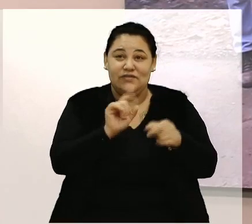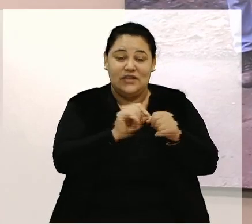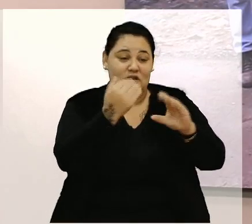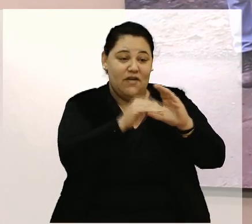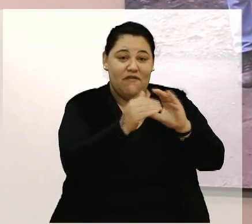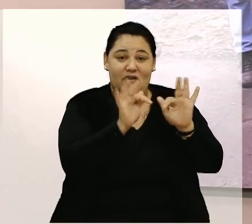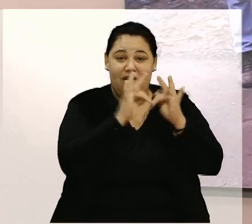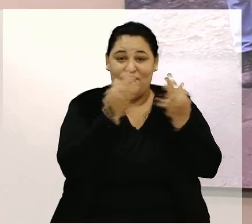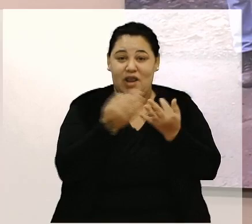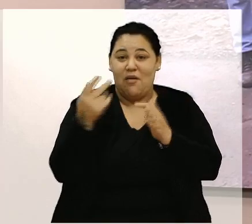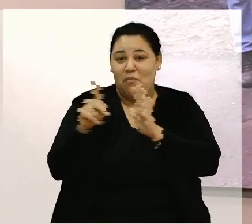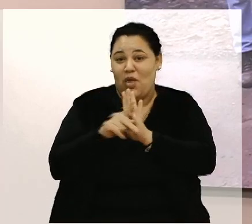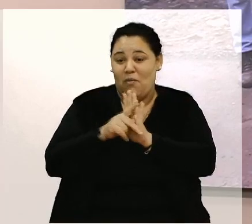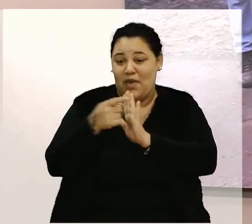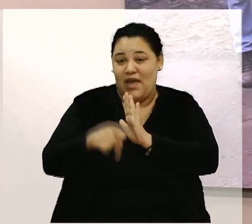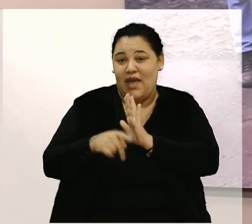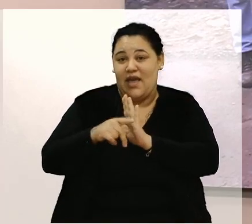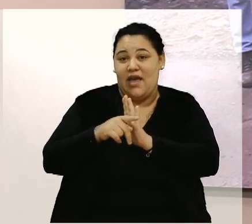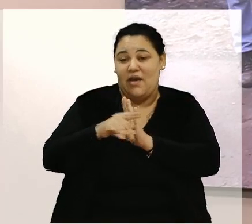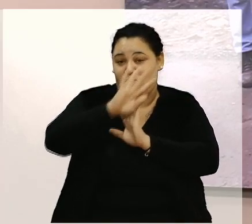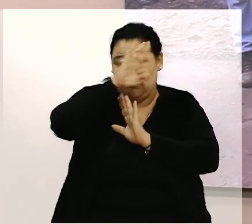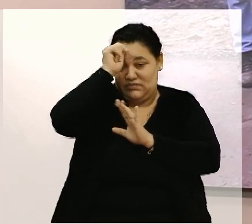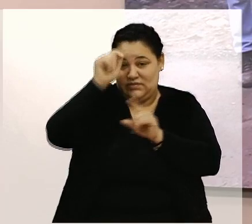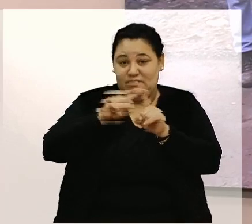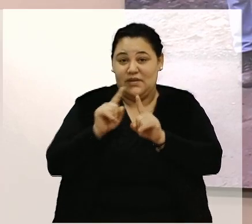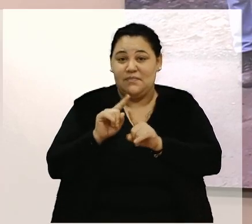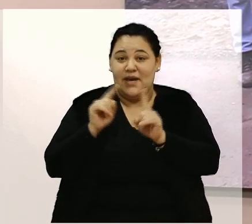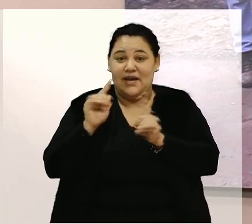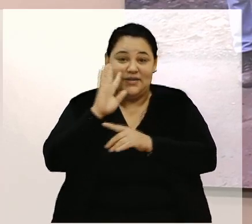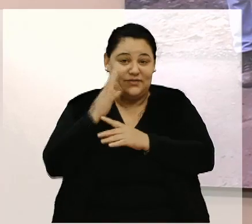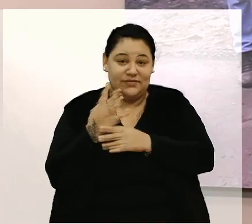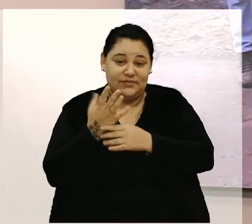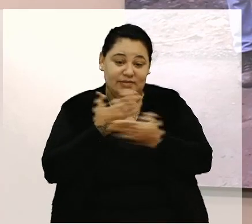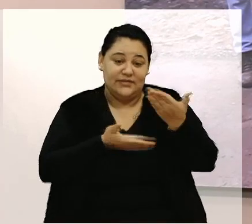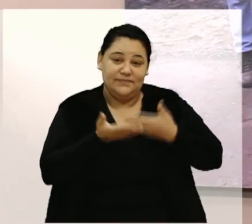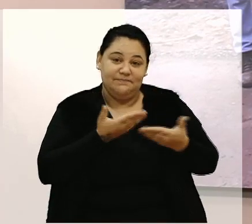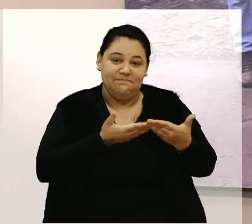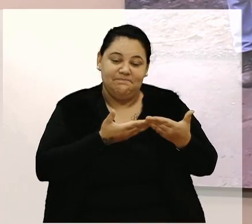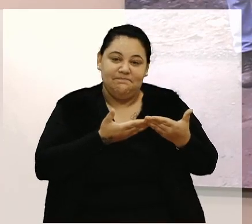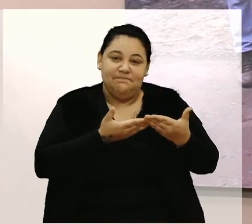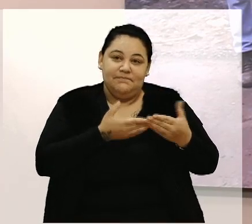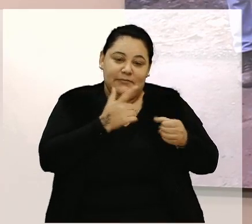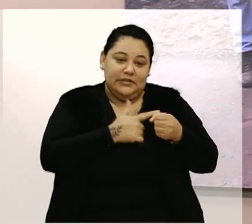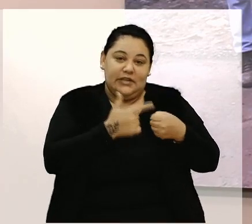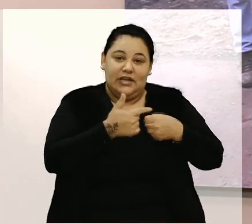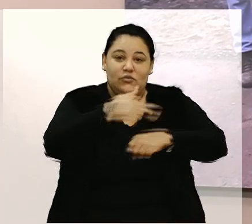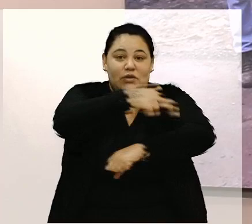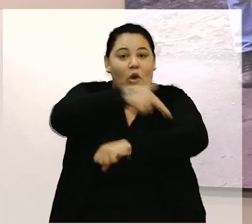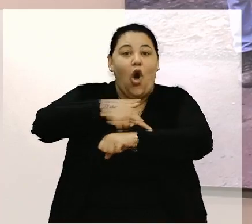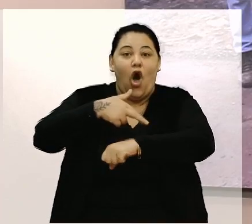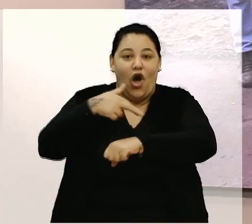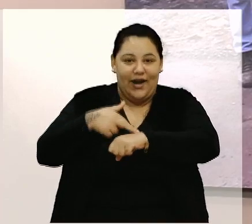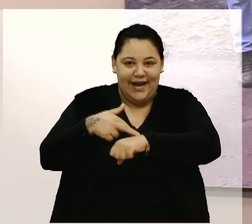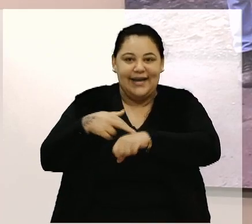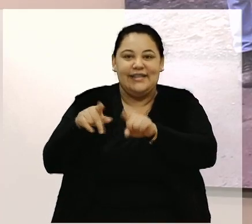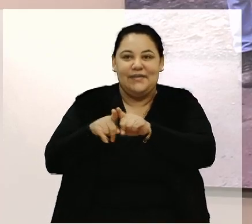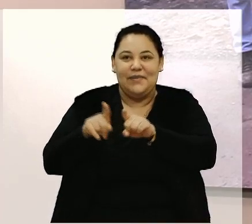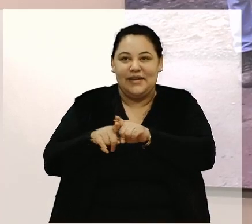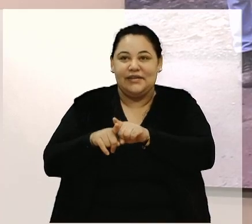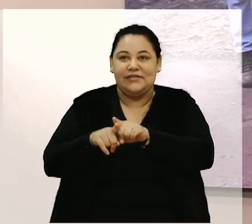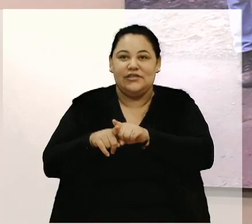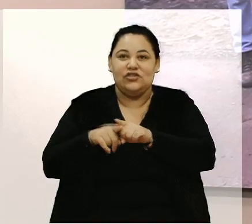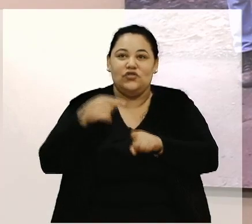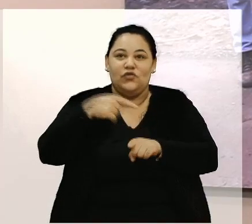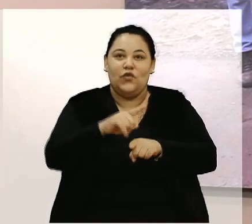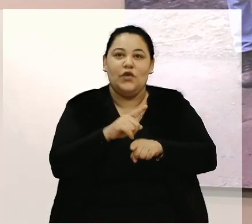aqui do município, mas resolvemos estender a mão para cidades vizinhas. Foi o caso de Roca Salles, que se deslocamos lá com um bom número